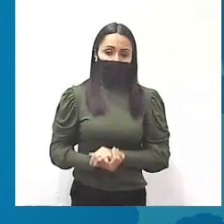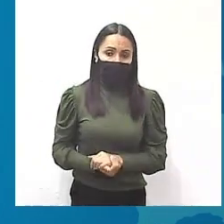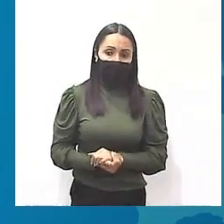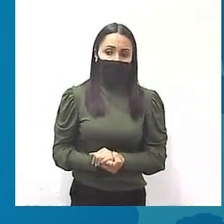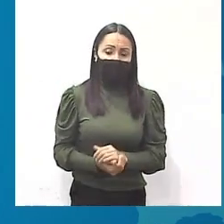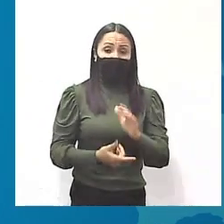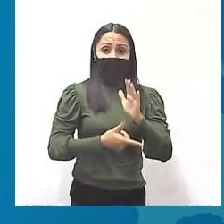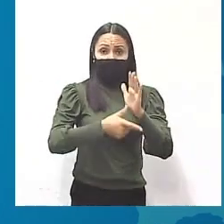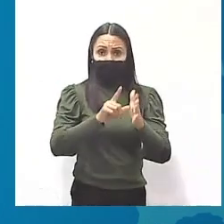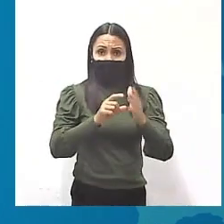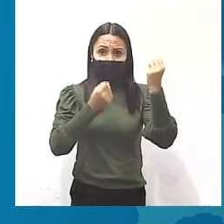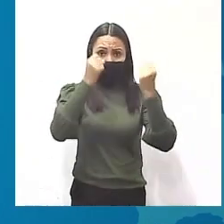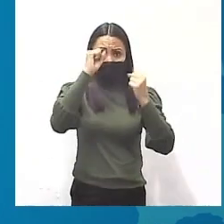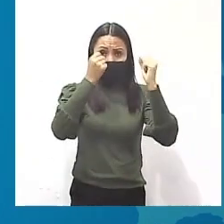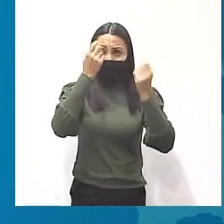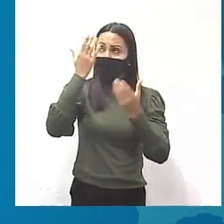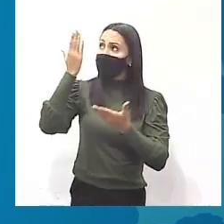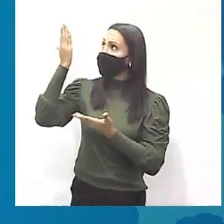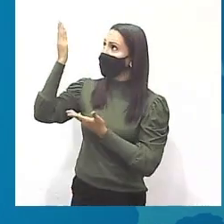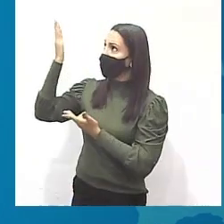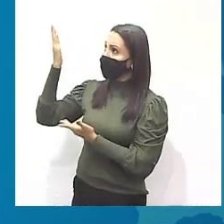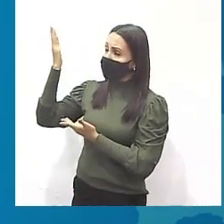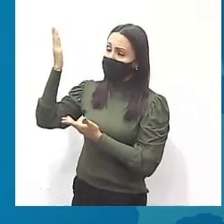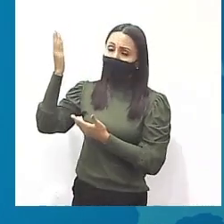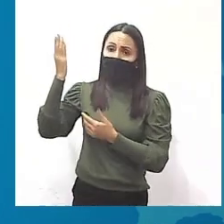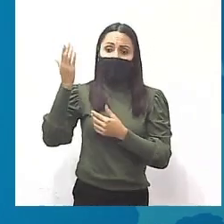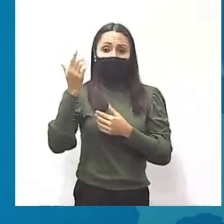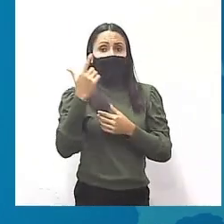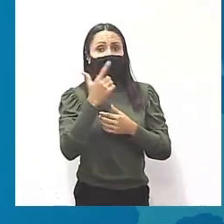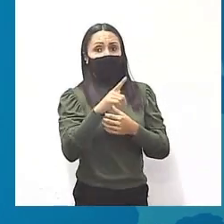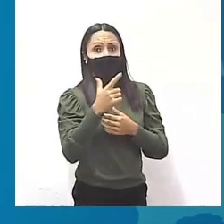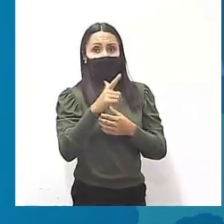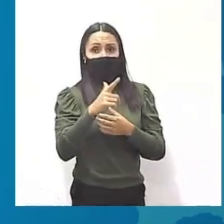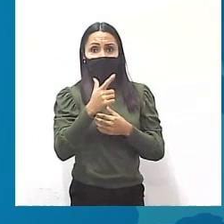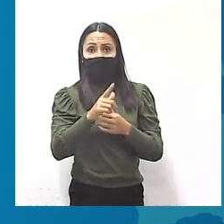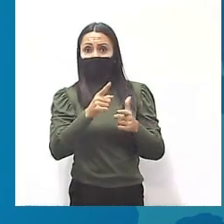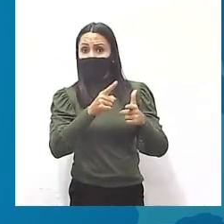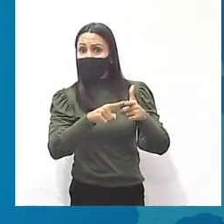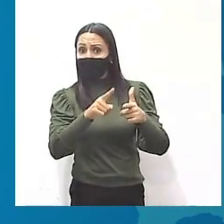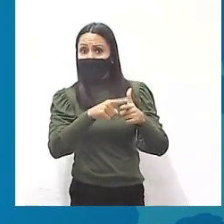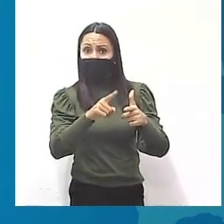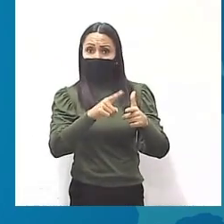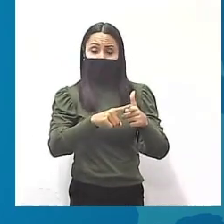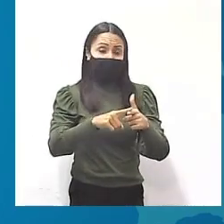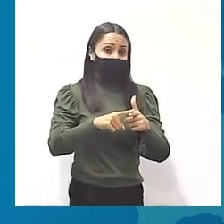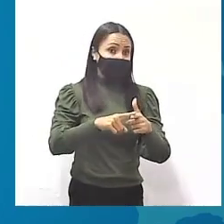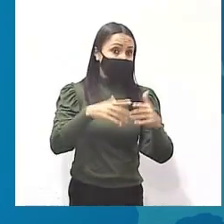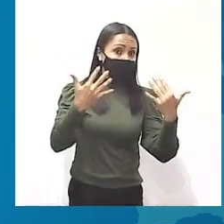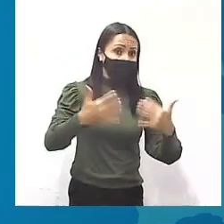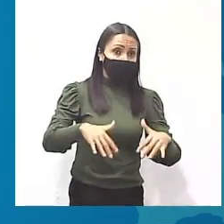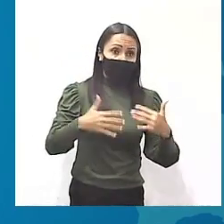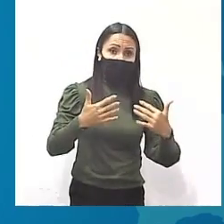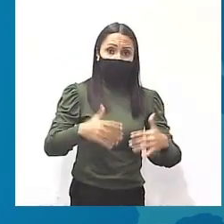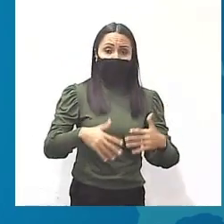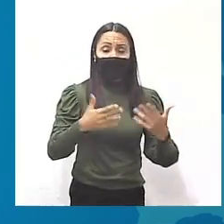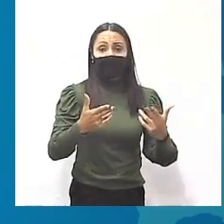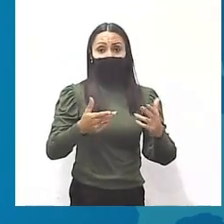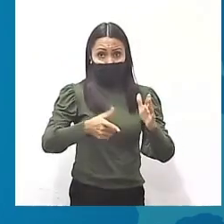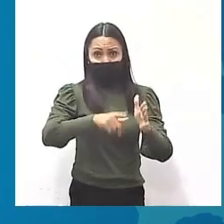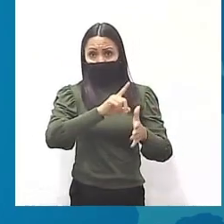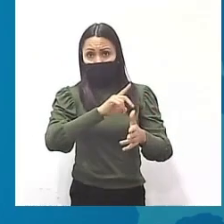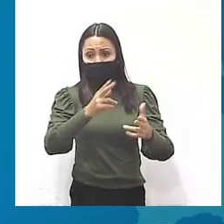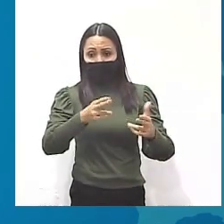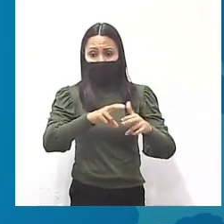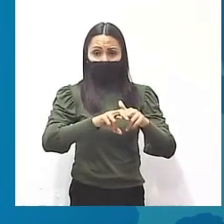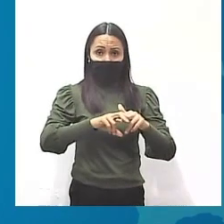da industrialização da economia, não havia um impacto ali tão intenso que podia causar pela